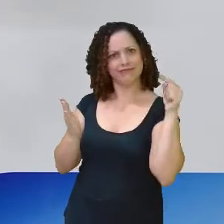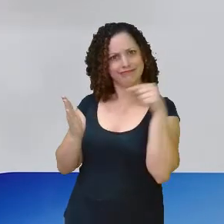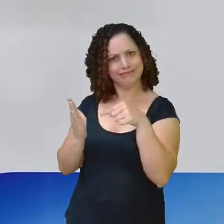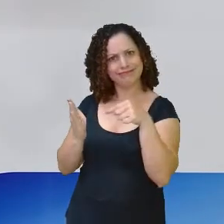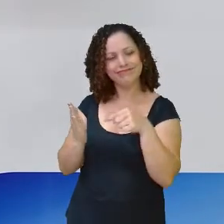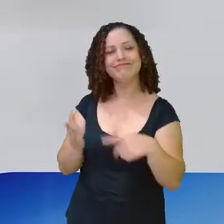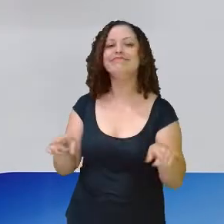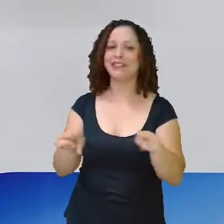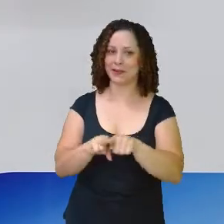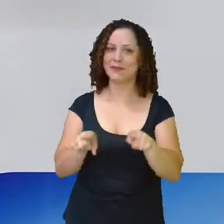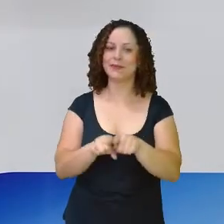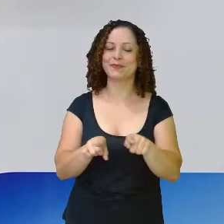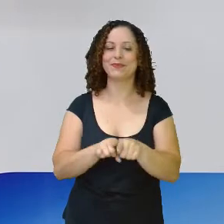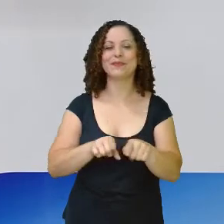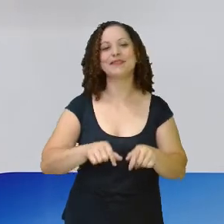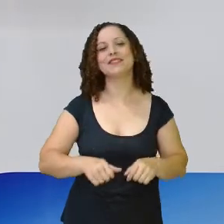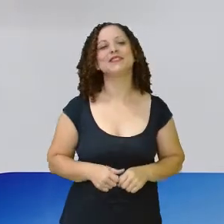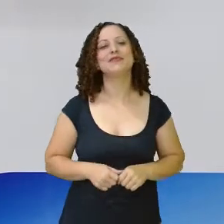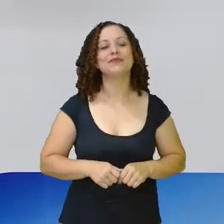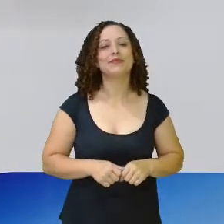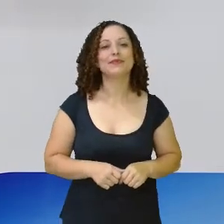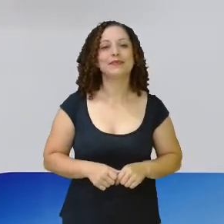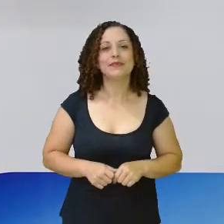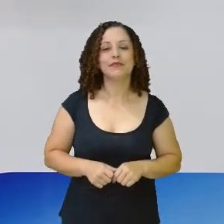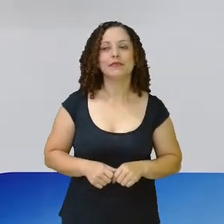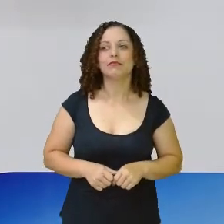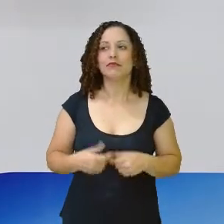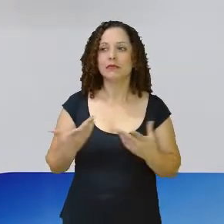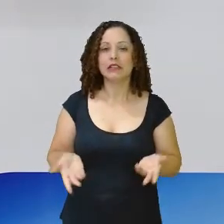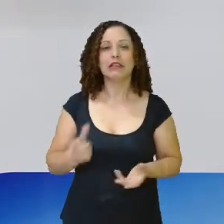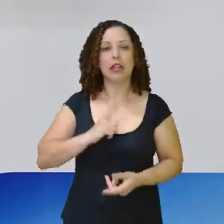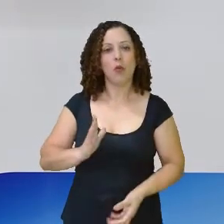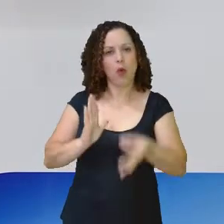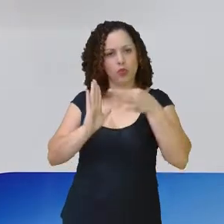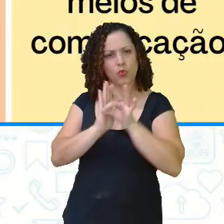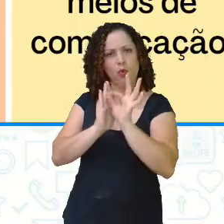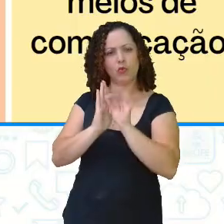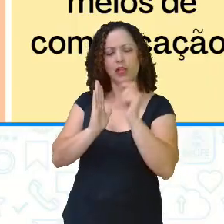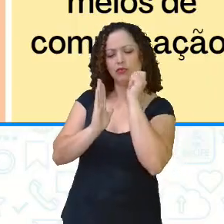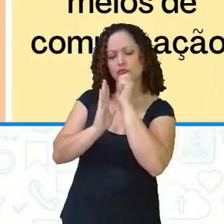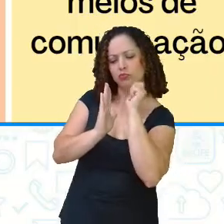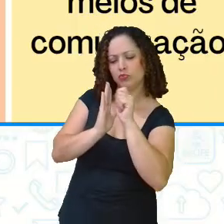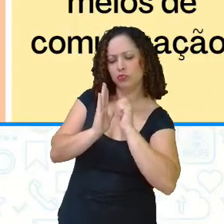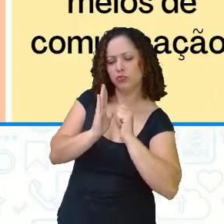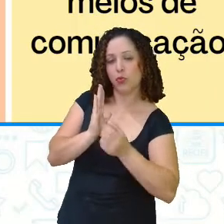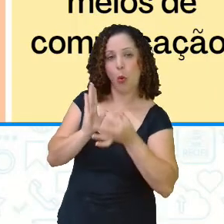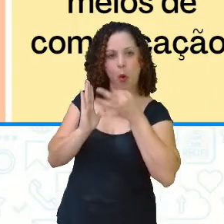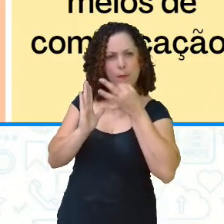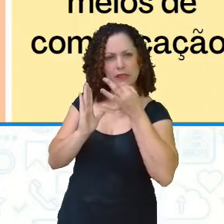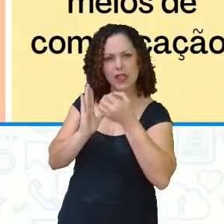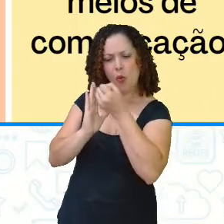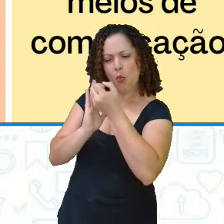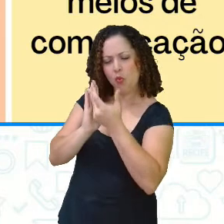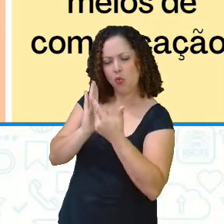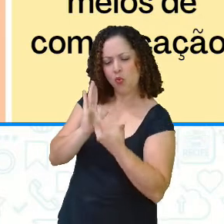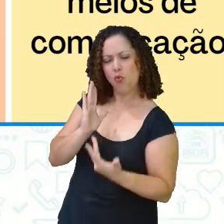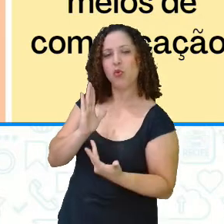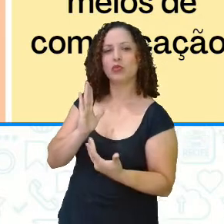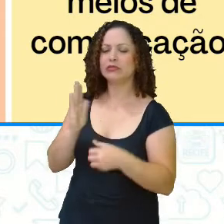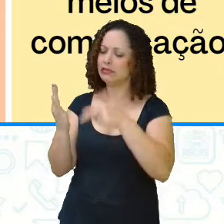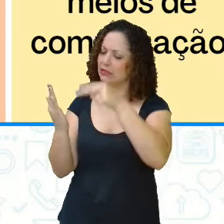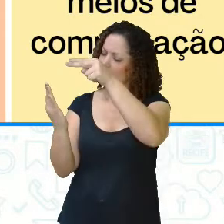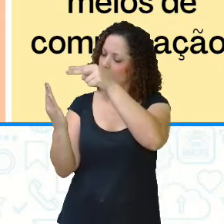Essa é a ideia. Também, ó, geralmente são assinados pelo autor, que deu lá a sua opinião, e, como a gente falou antes,